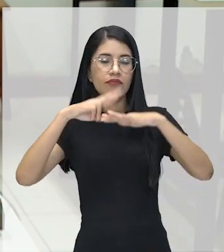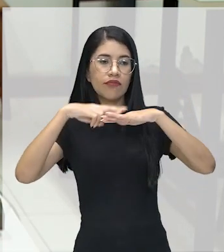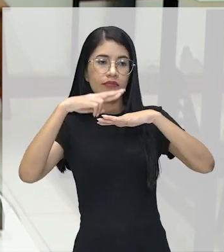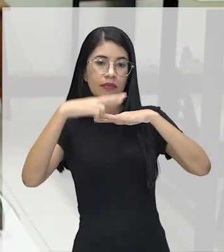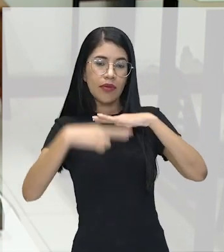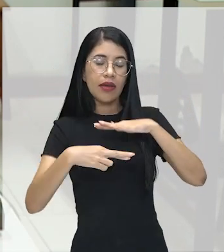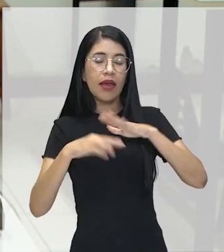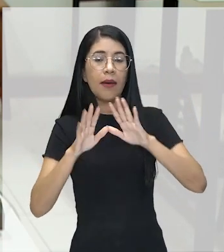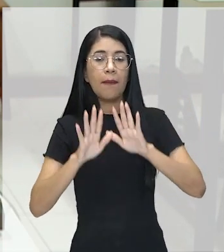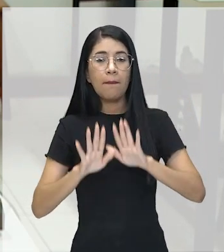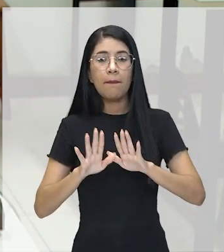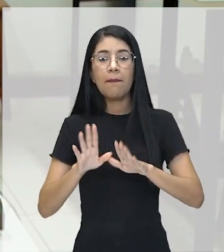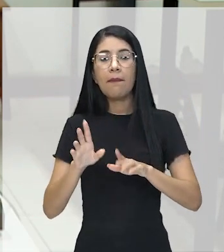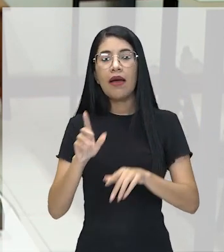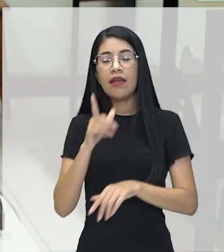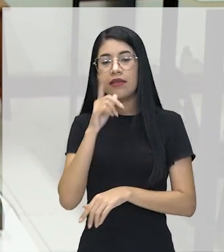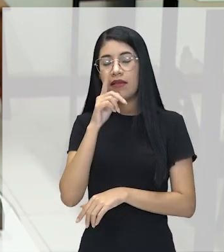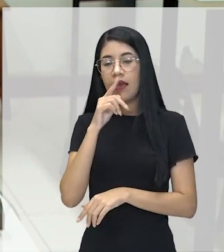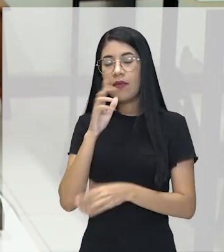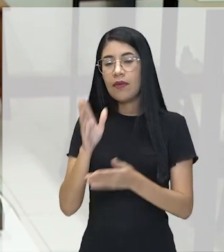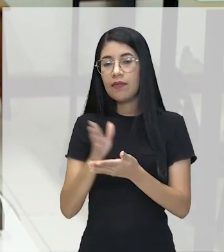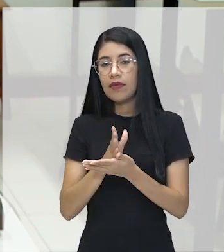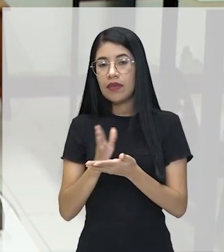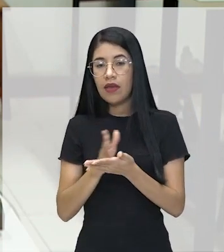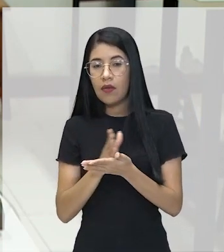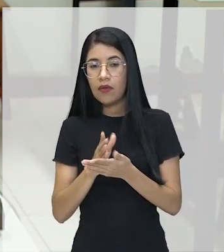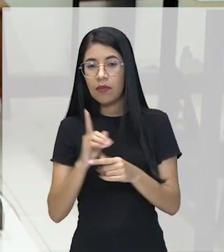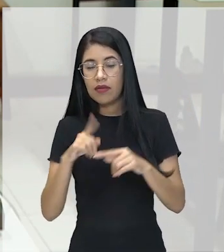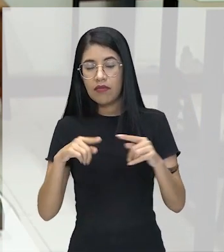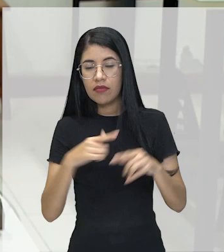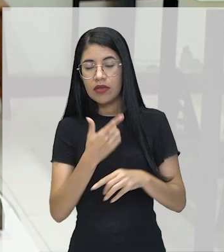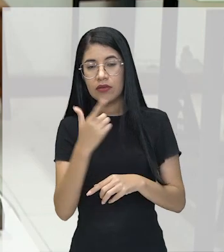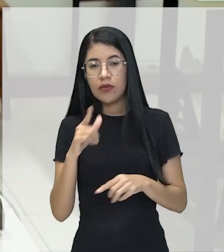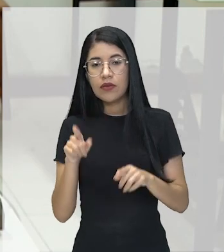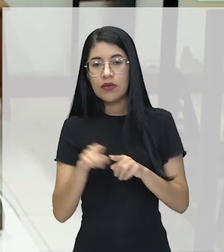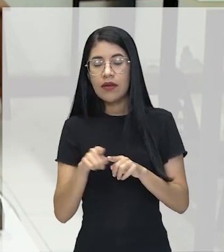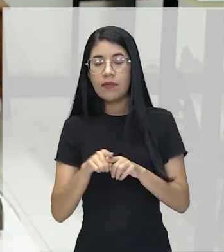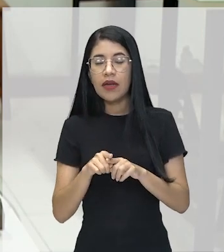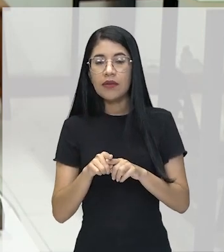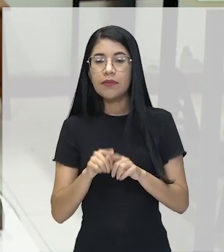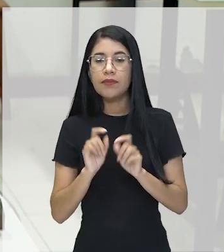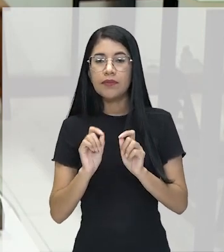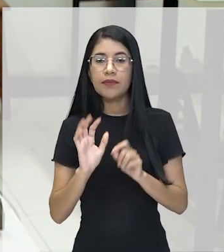a água, assim como alguns materiais, o índice de refração